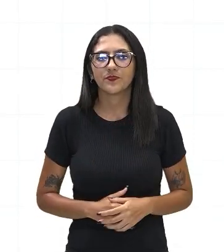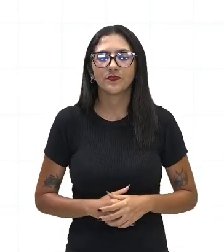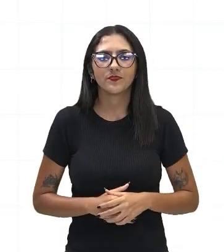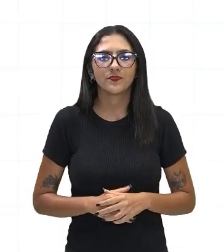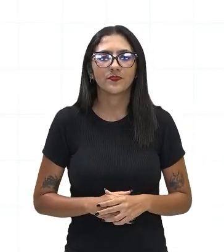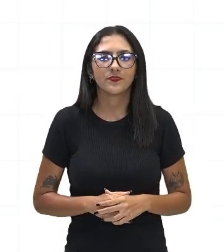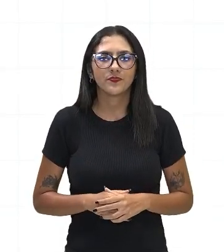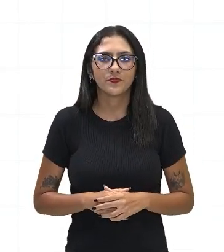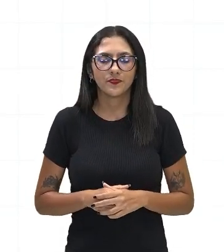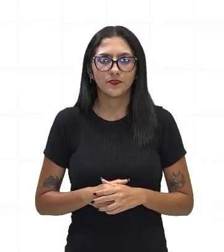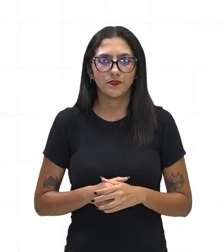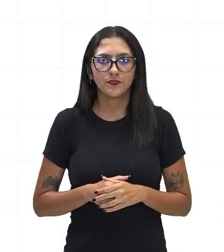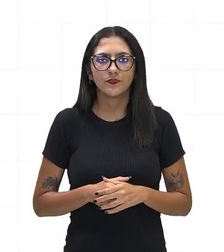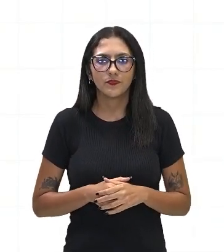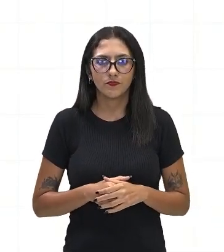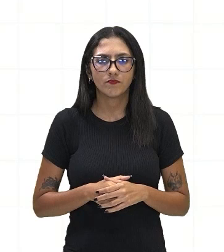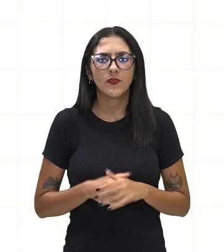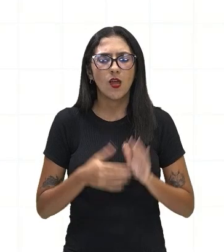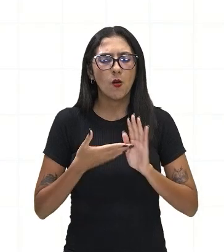por trás